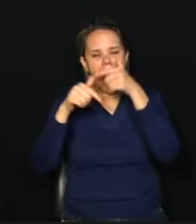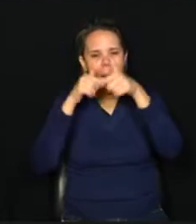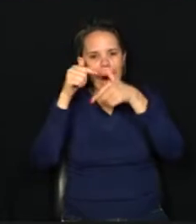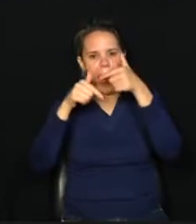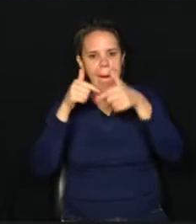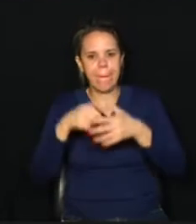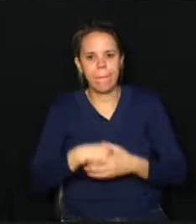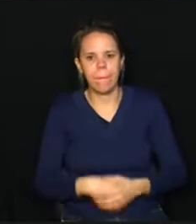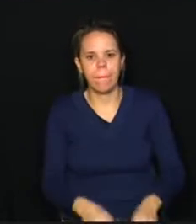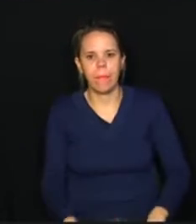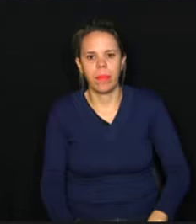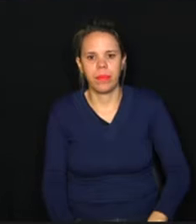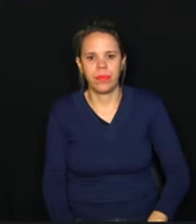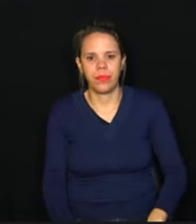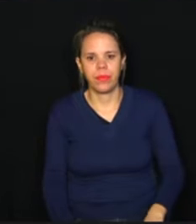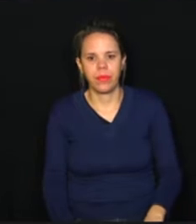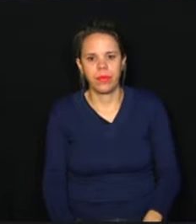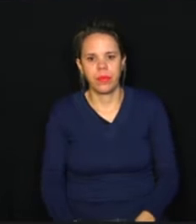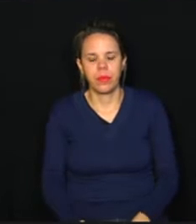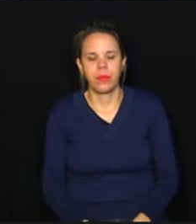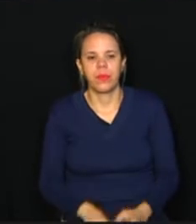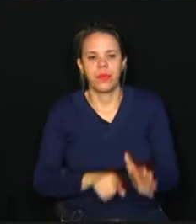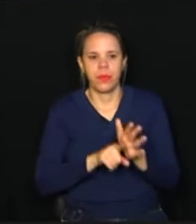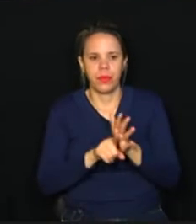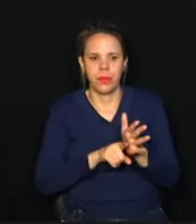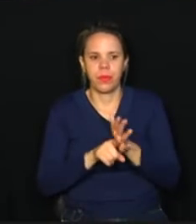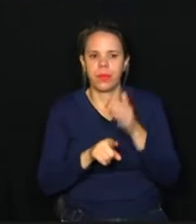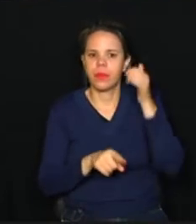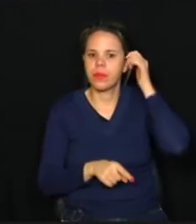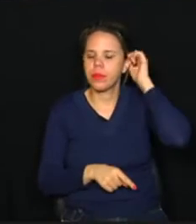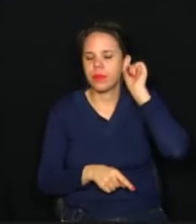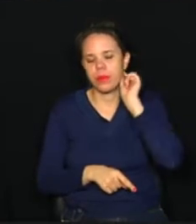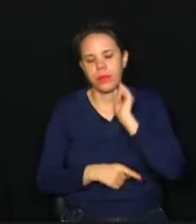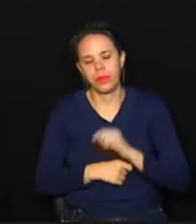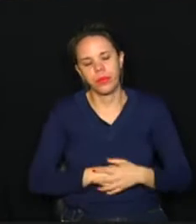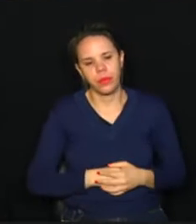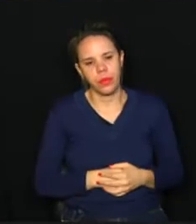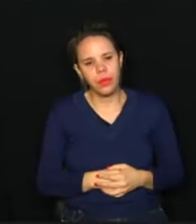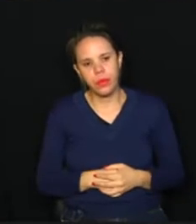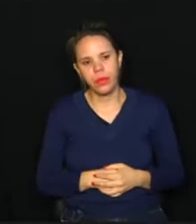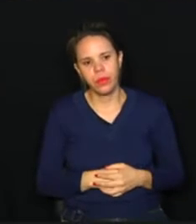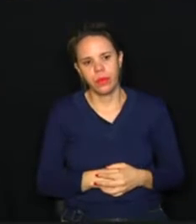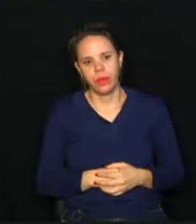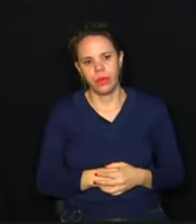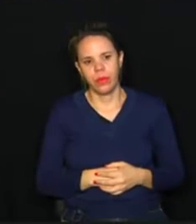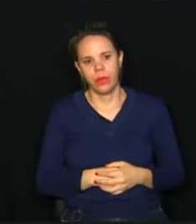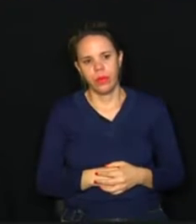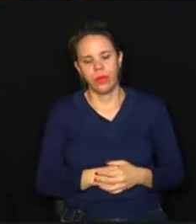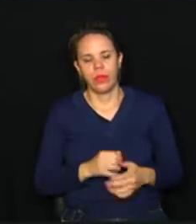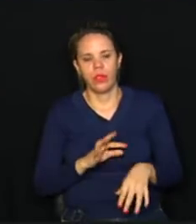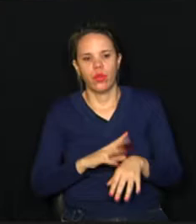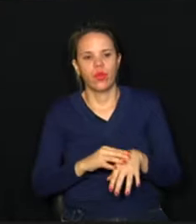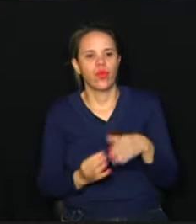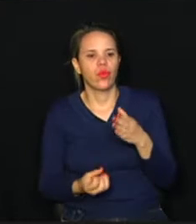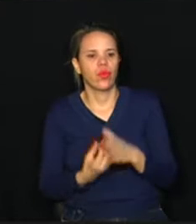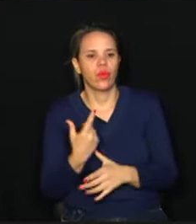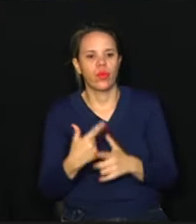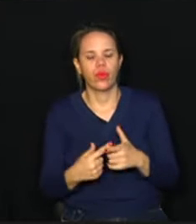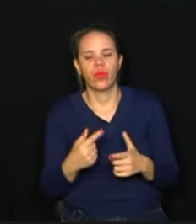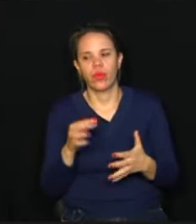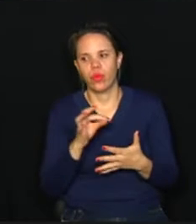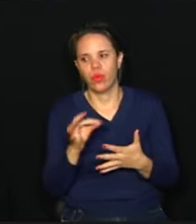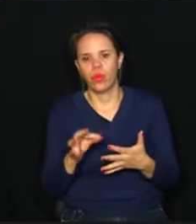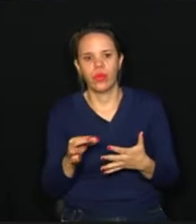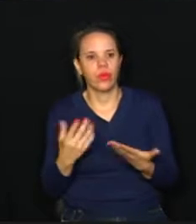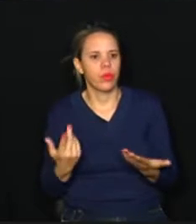trabalhos a partir do estudo e da pesquisa sobre os vetores dessas doenças, de casos dessas